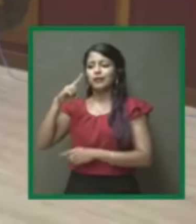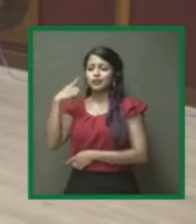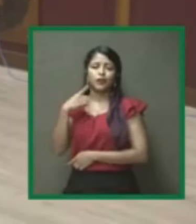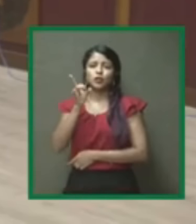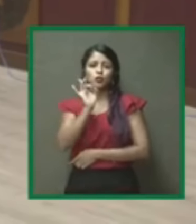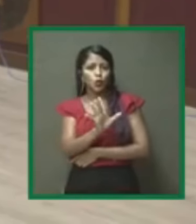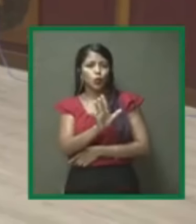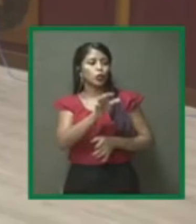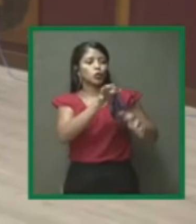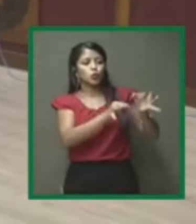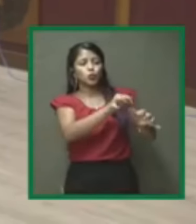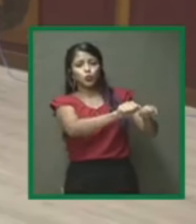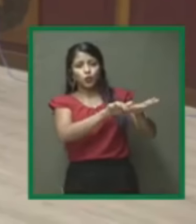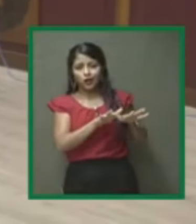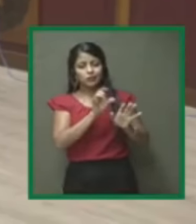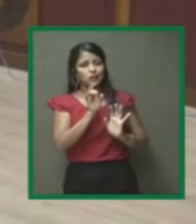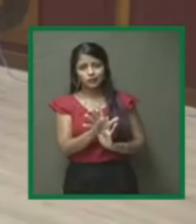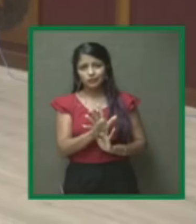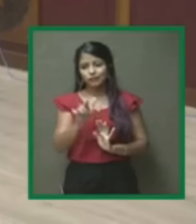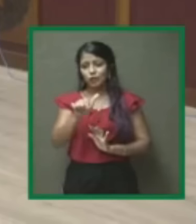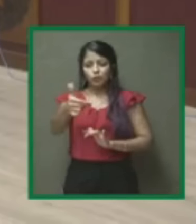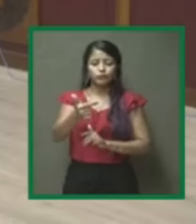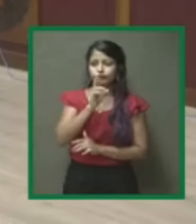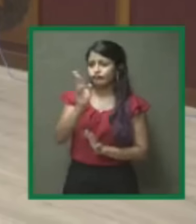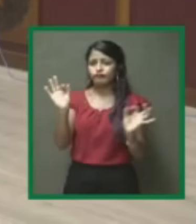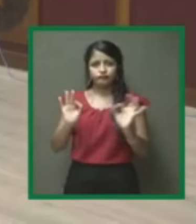Sim. E dos jurados.